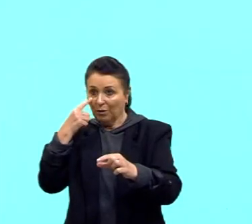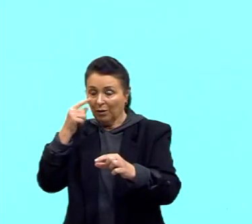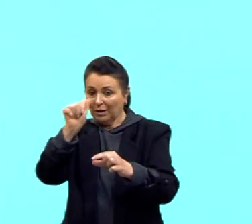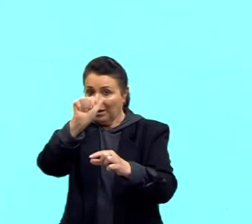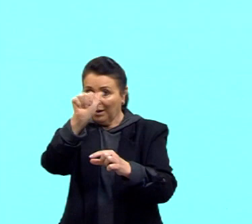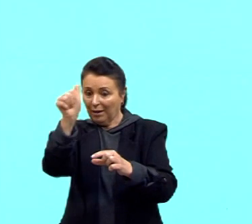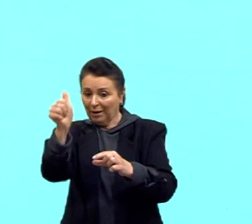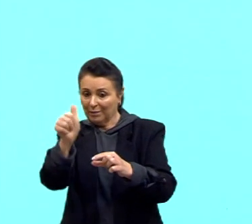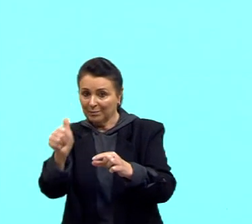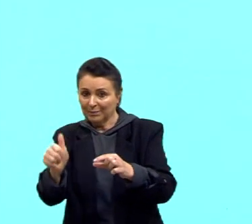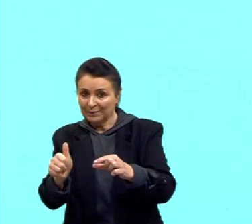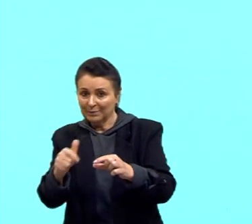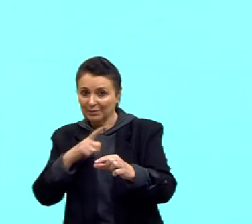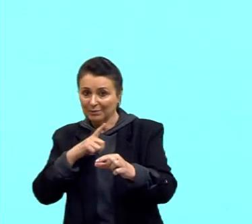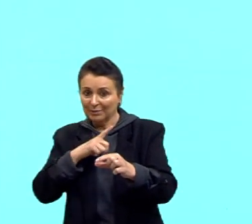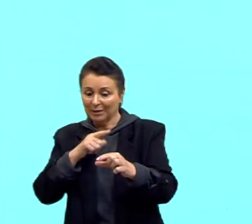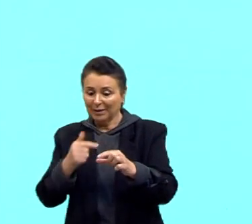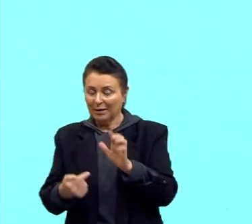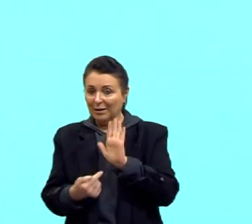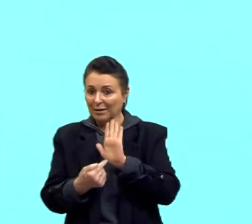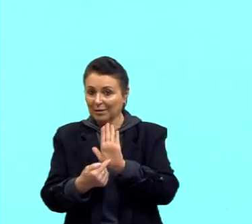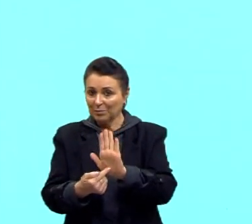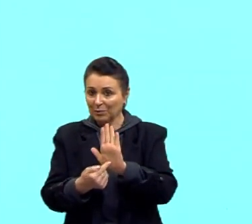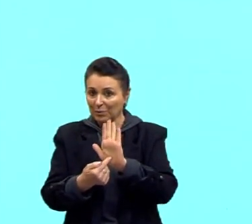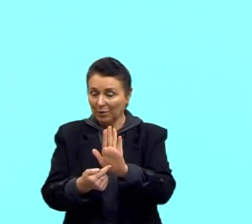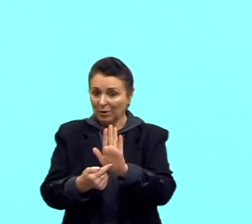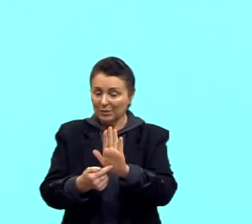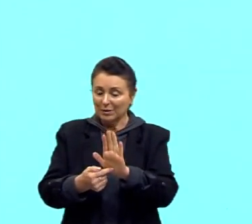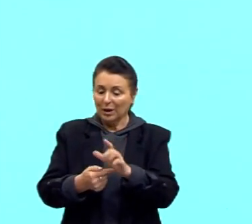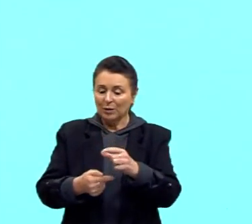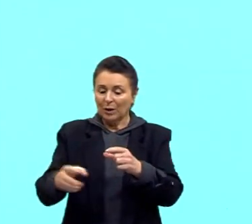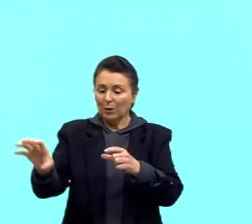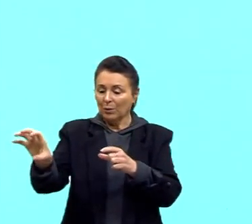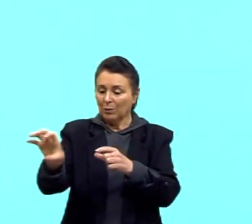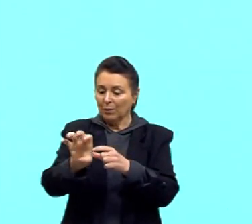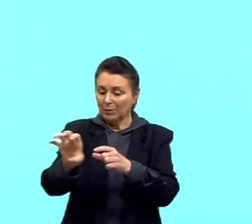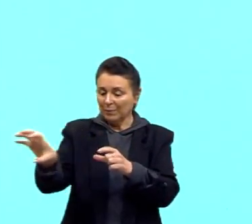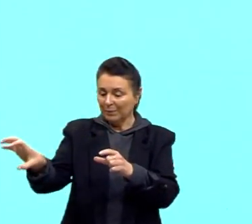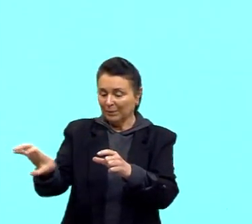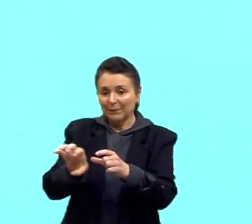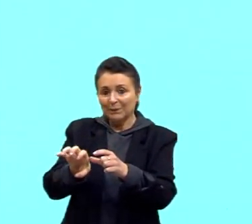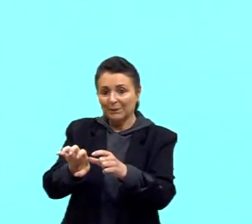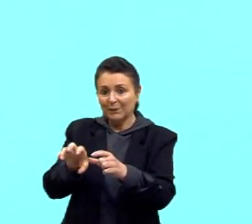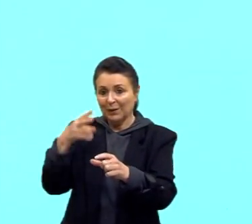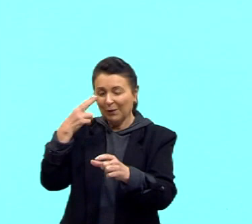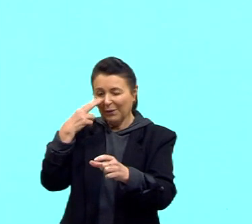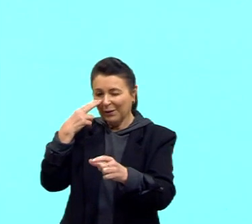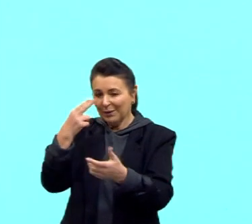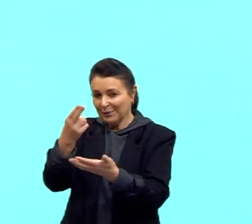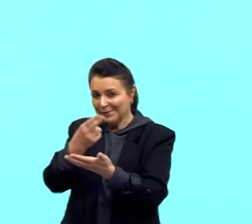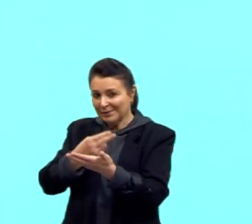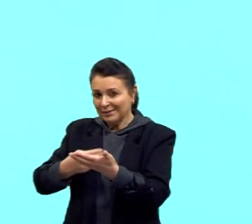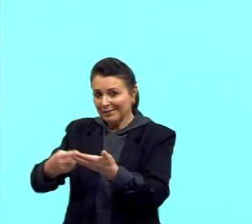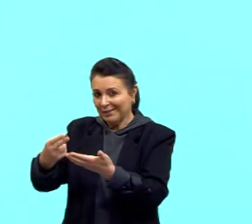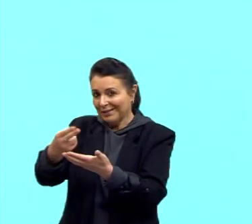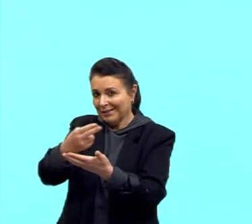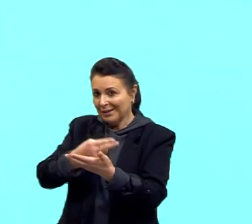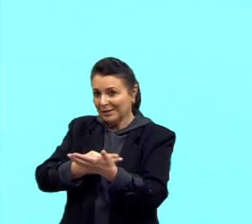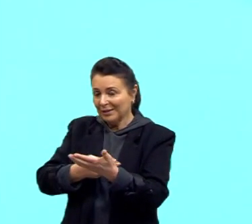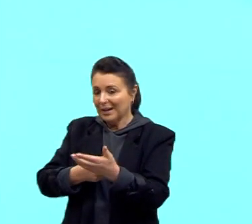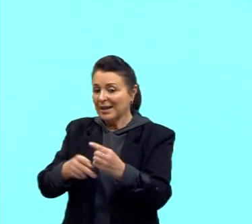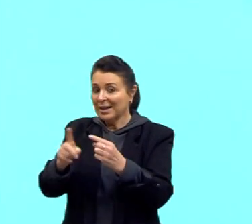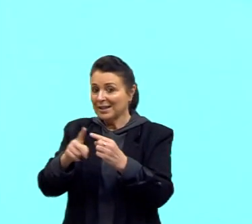aqui ela mostra um ímã mais ou menos aquele formato que a gente vê nos desenhos né geralmente